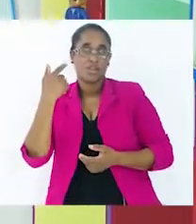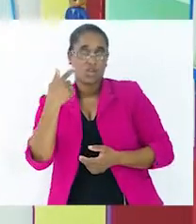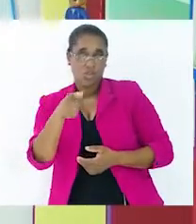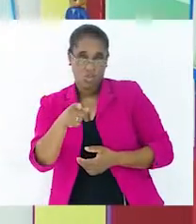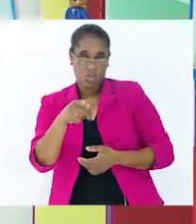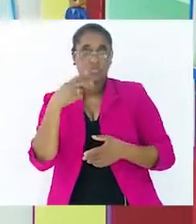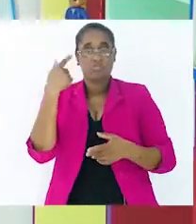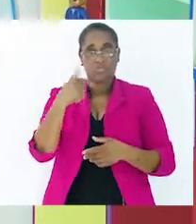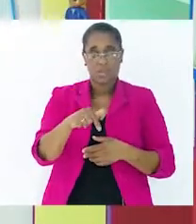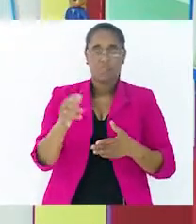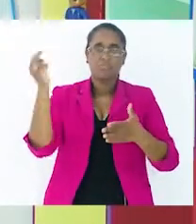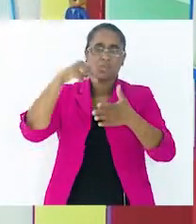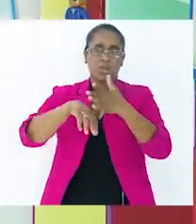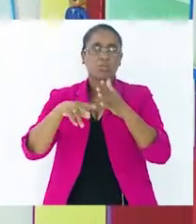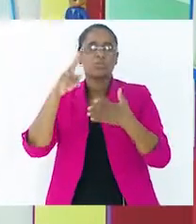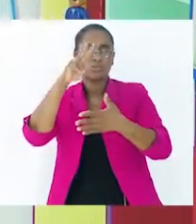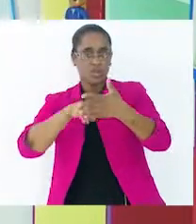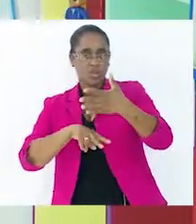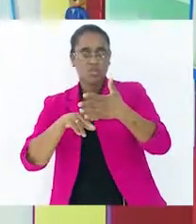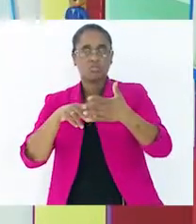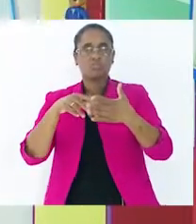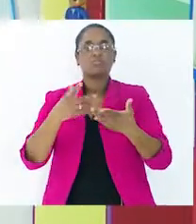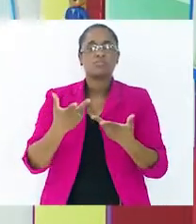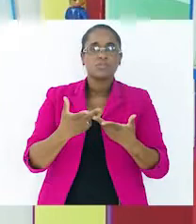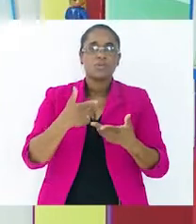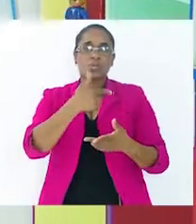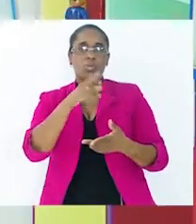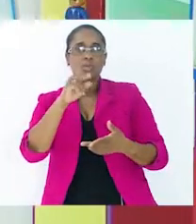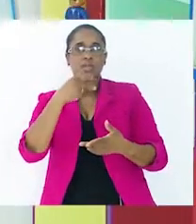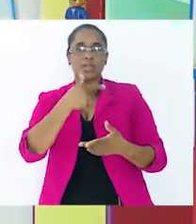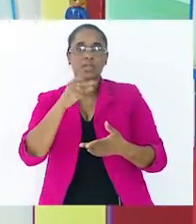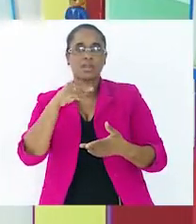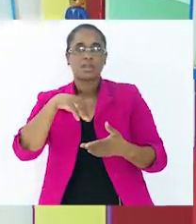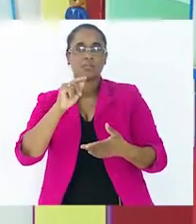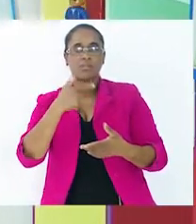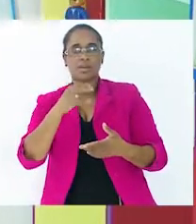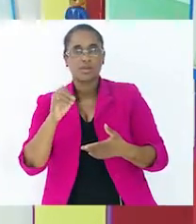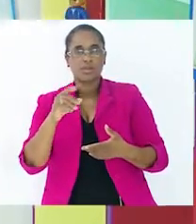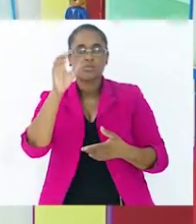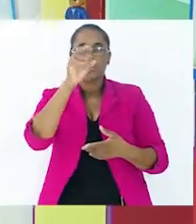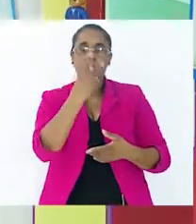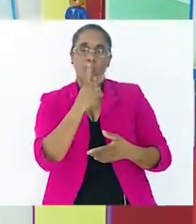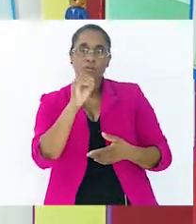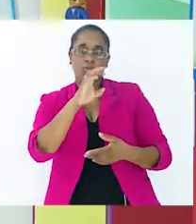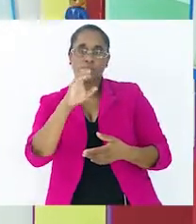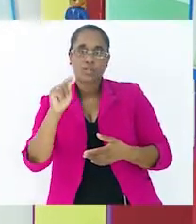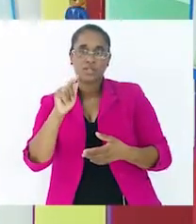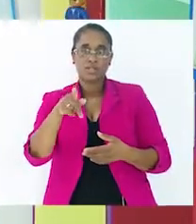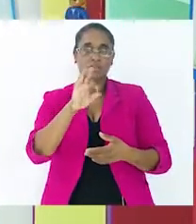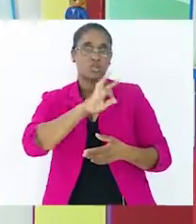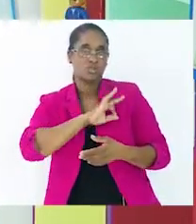o tratamento por você, neste caso, por senhor, quando o menino dirigiu ao seu